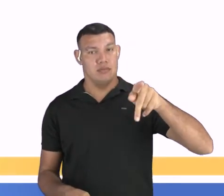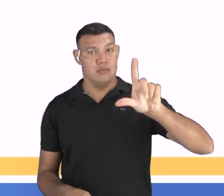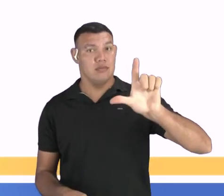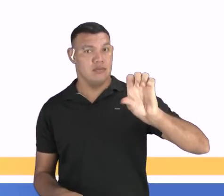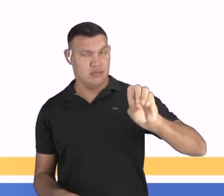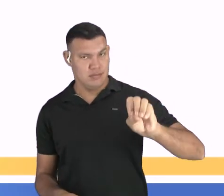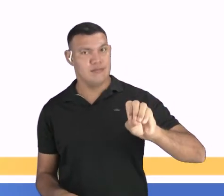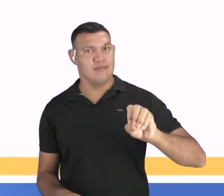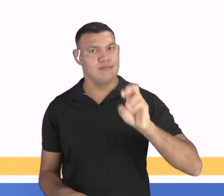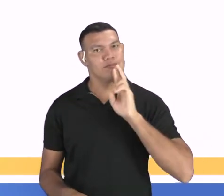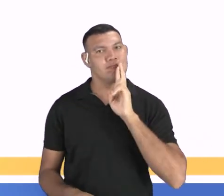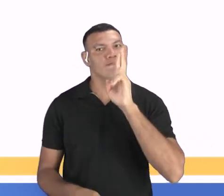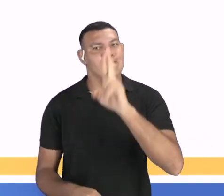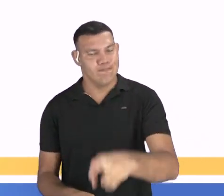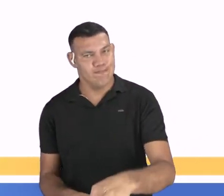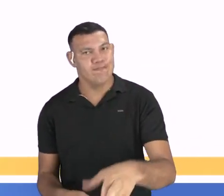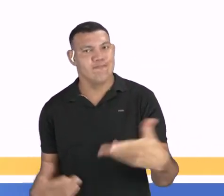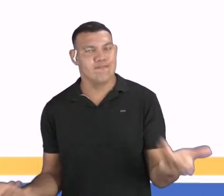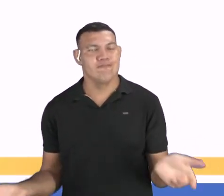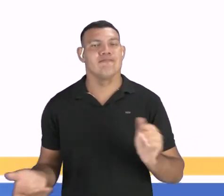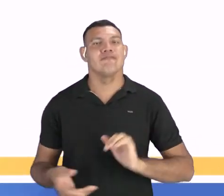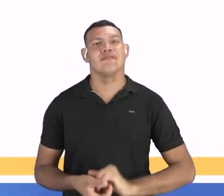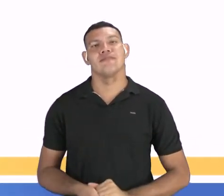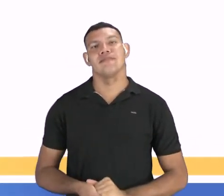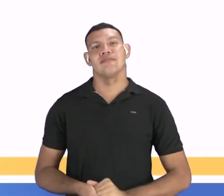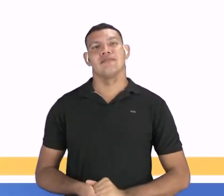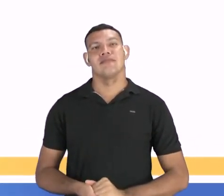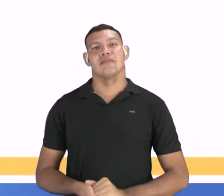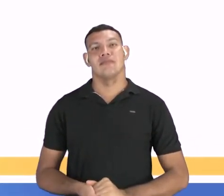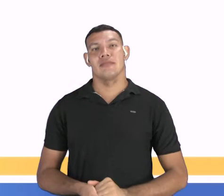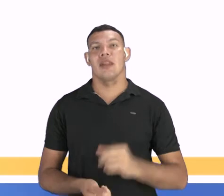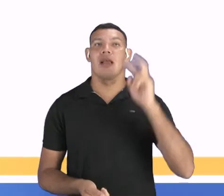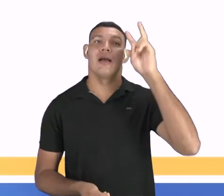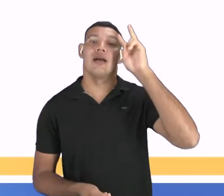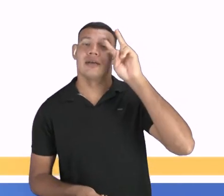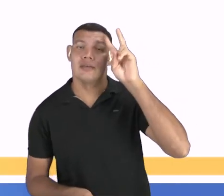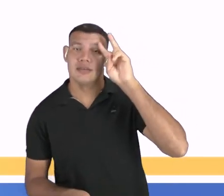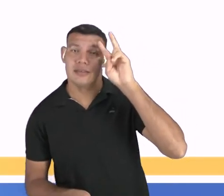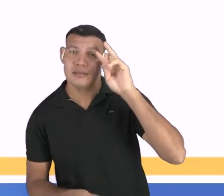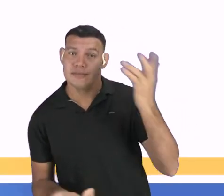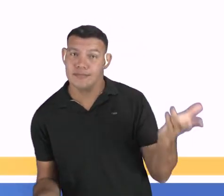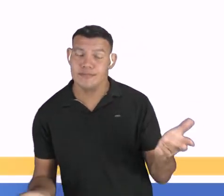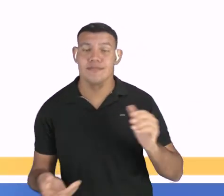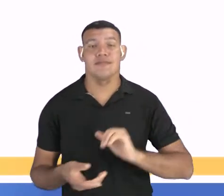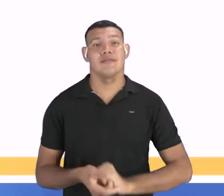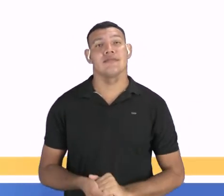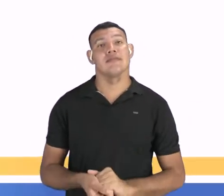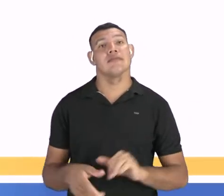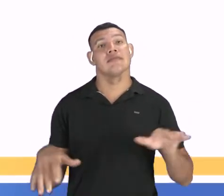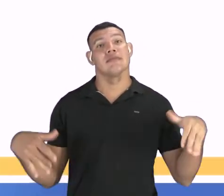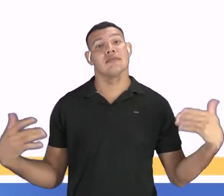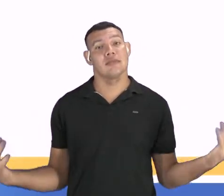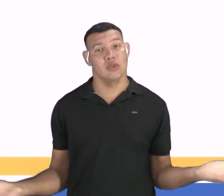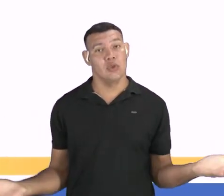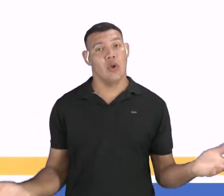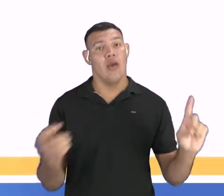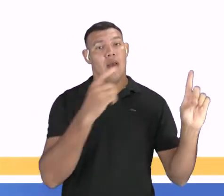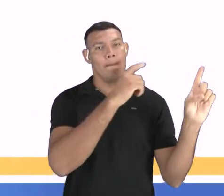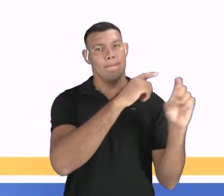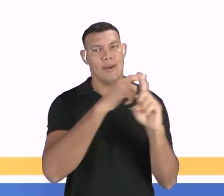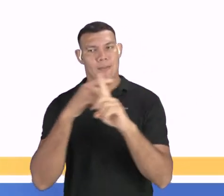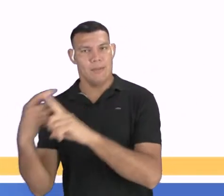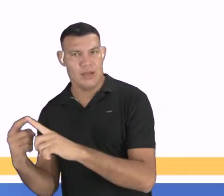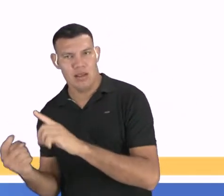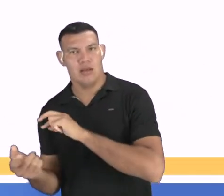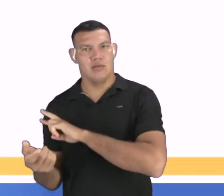da tabuada lá do número 5. Ainda para relembrar, diremos então que os múltiplos de um número natural são